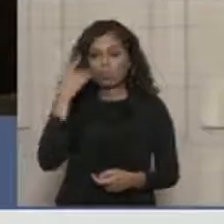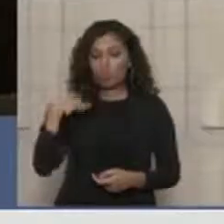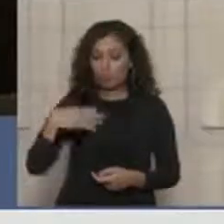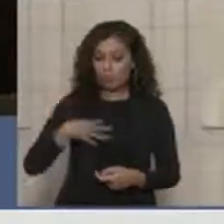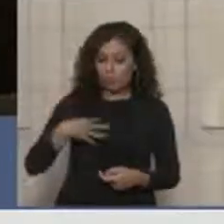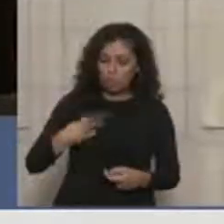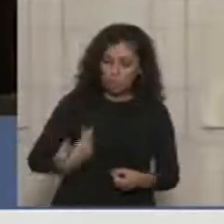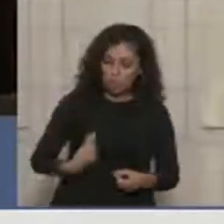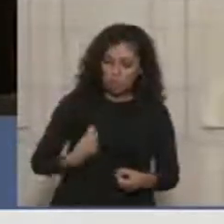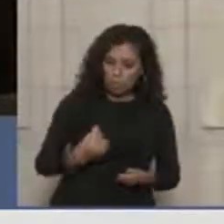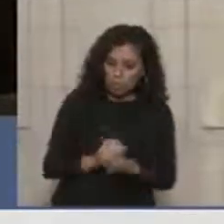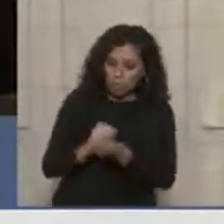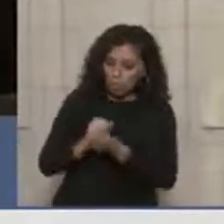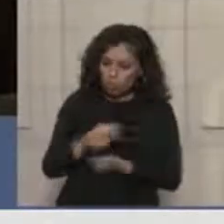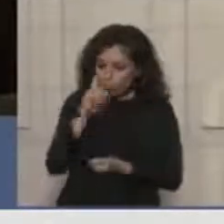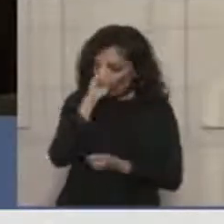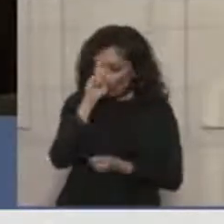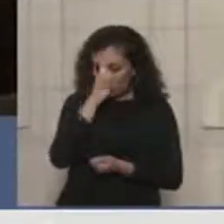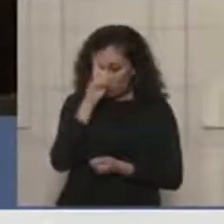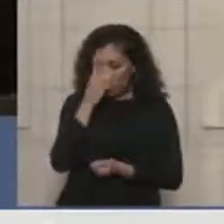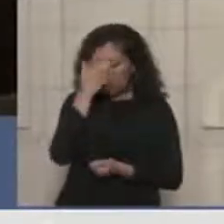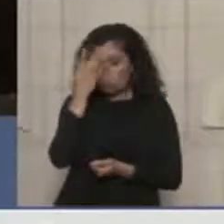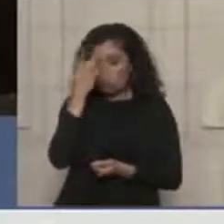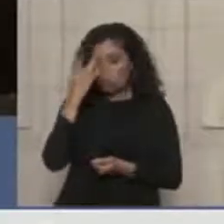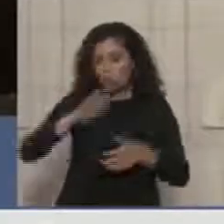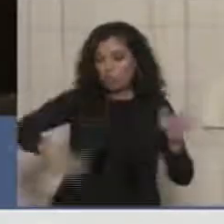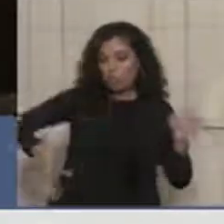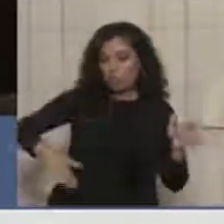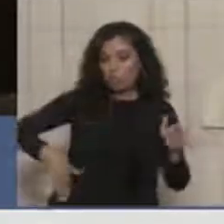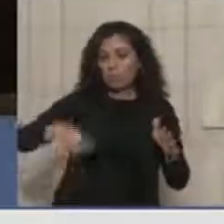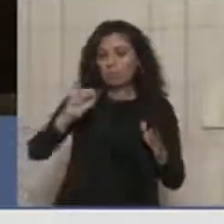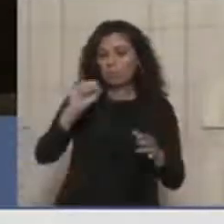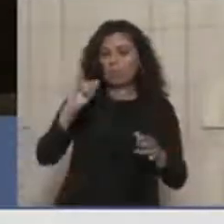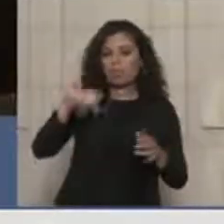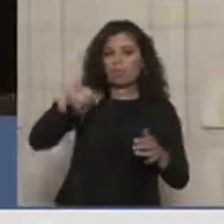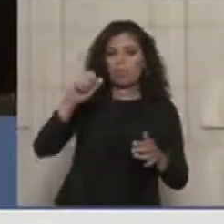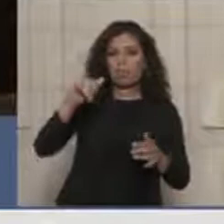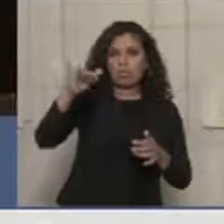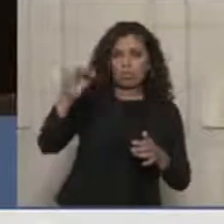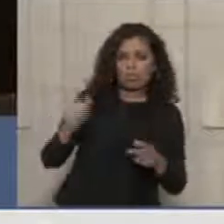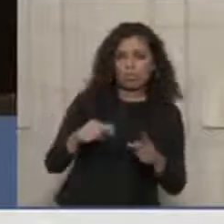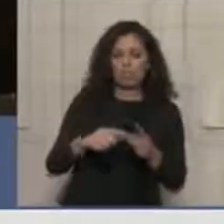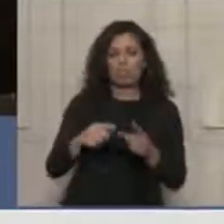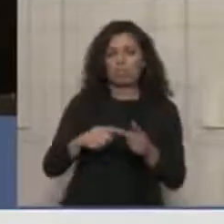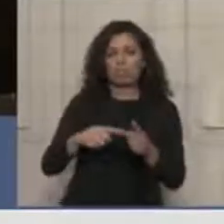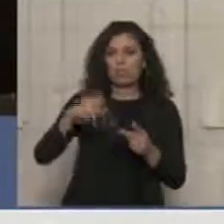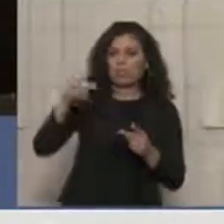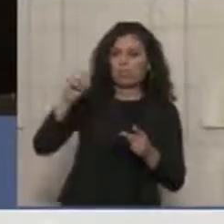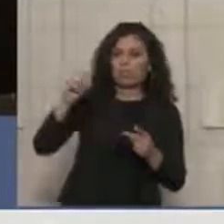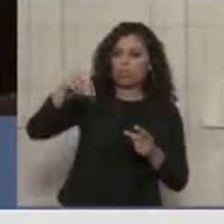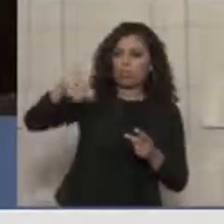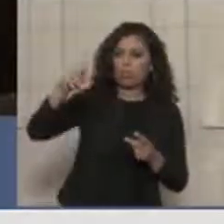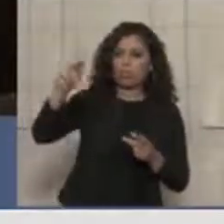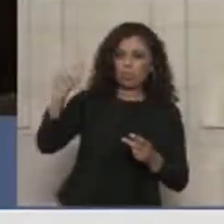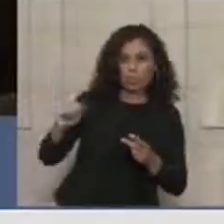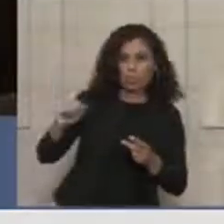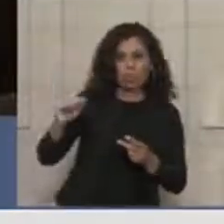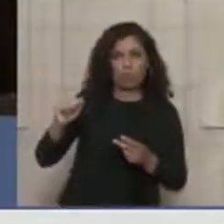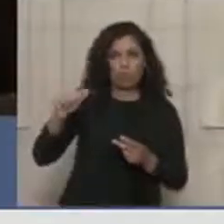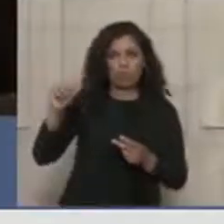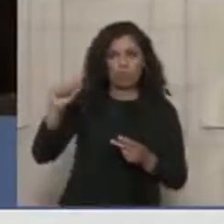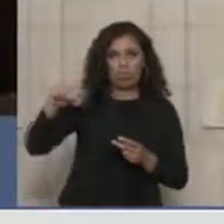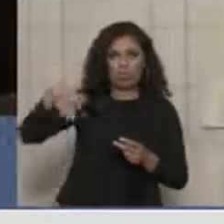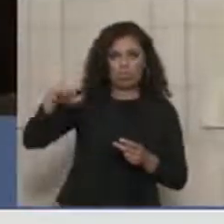convivo diariamente, os pescadores da Praia do Siqueira e da minha querida Ponta do Ambrósio, com quem convivo